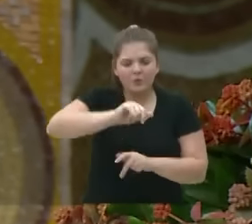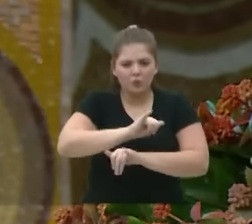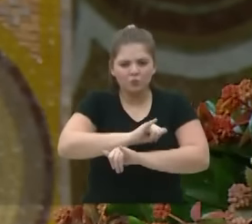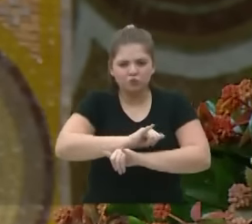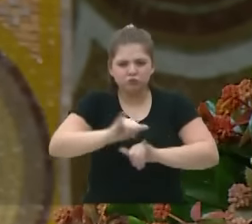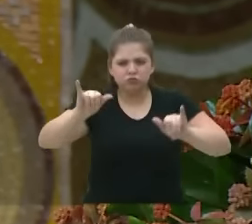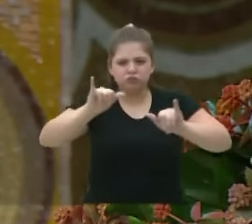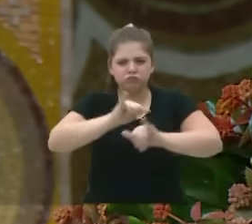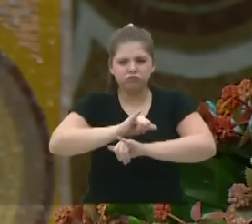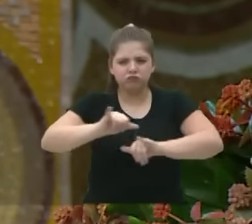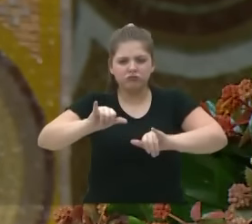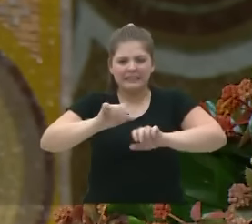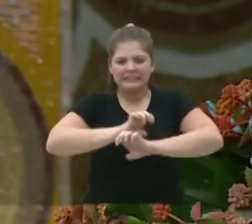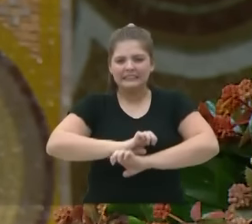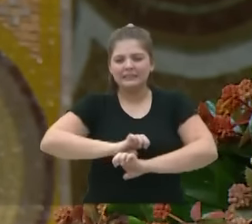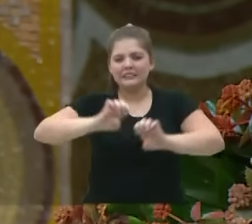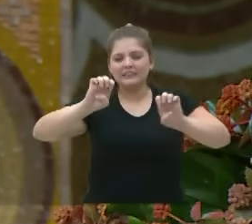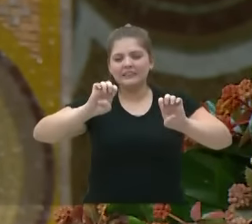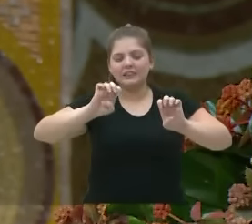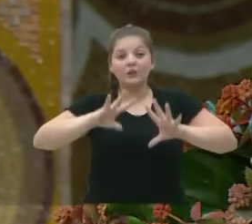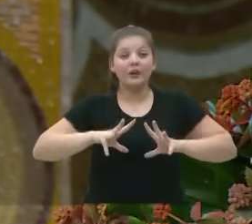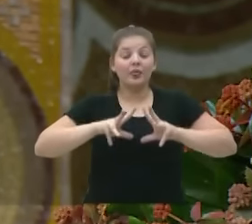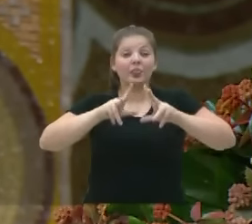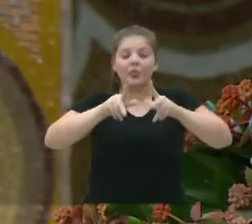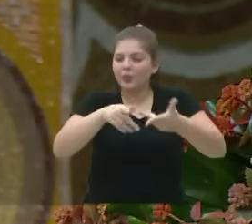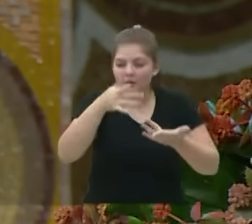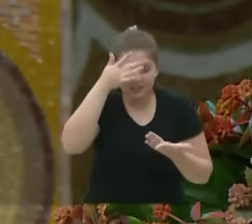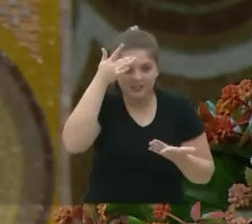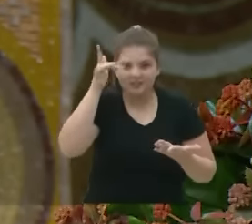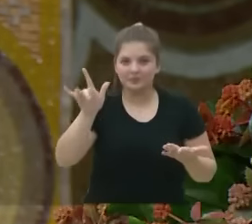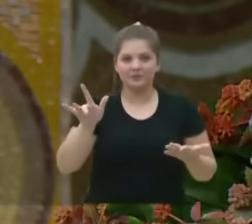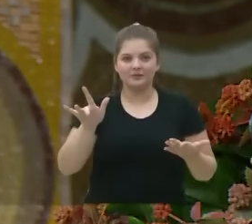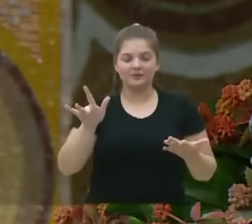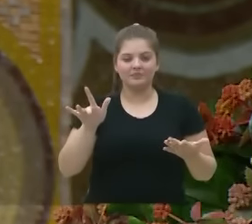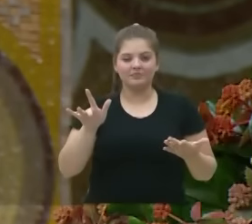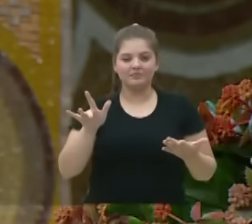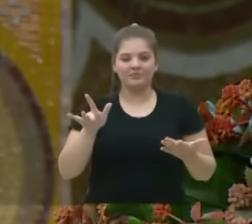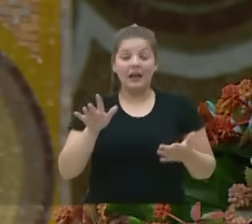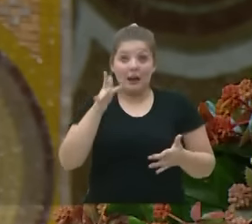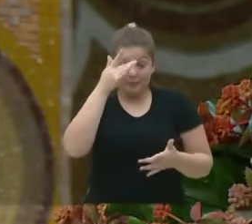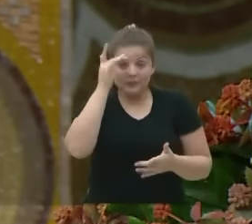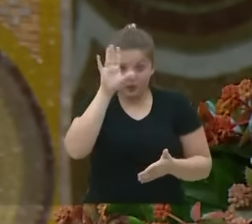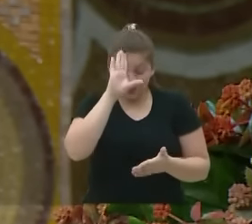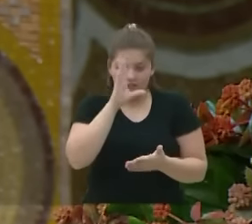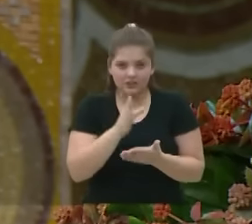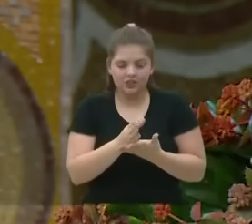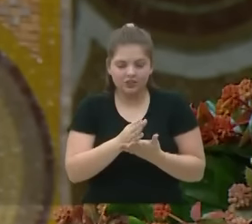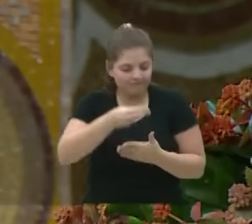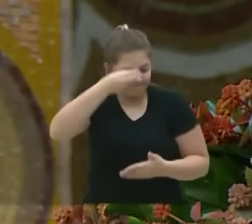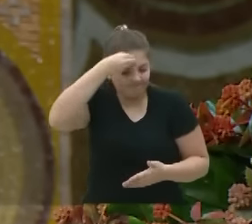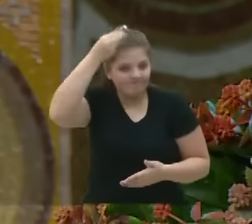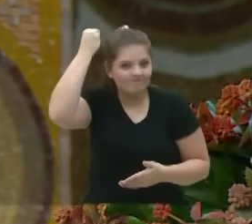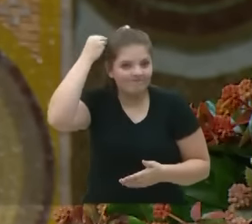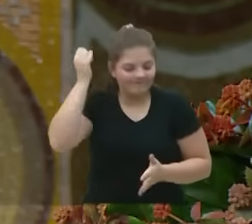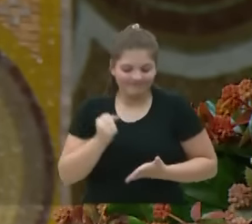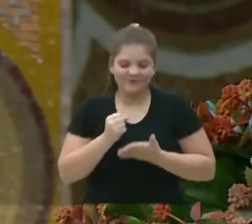anunciai o Evangelho a toda criatura. Quem crê e for batizado será